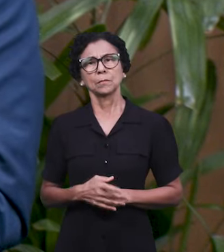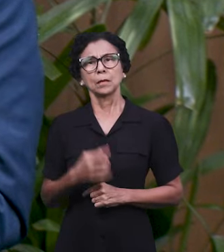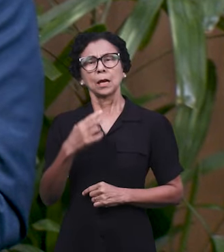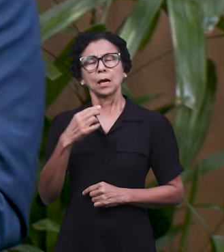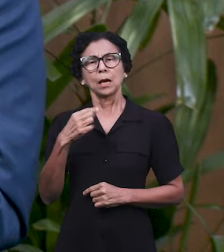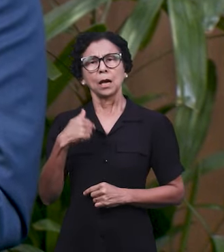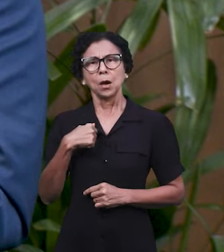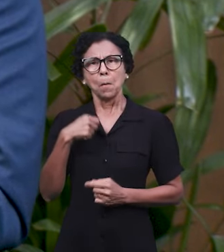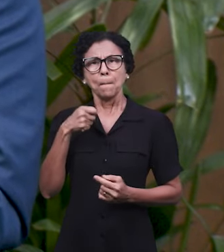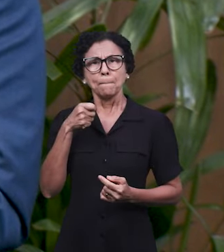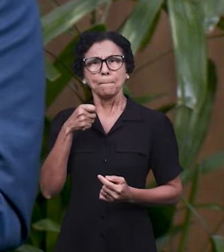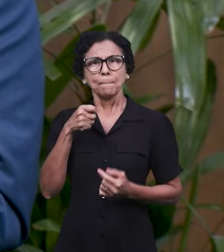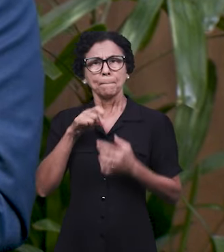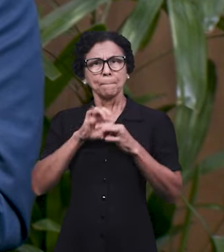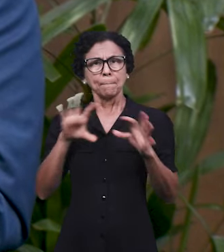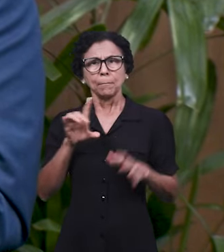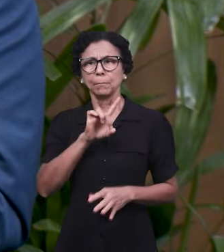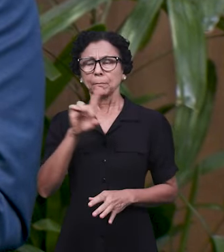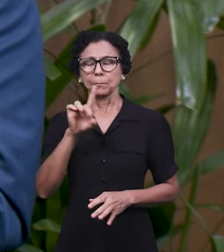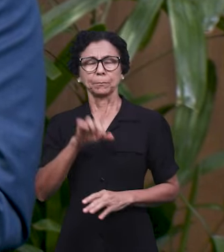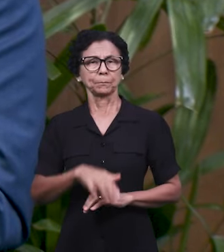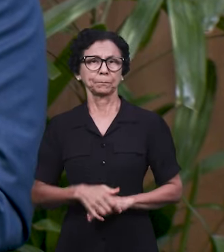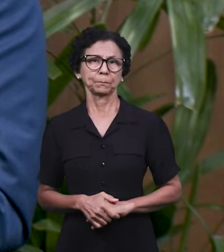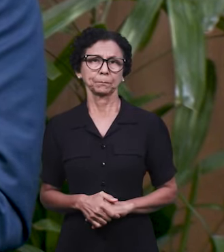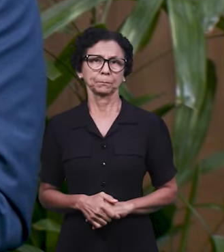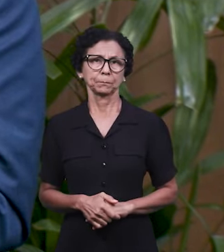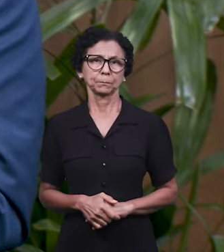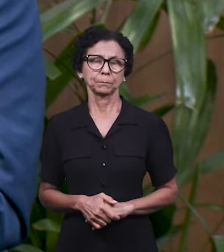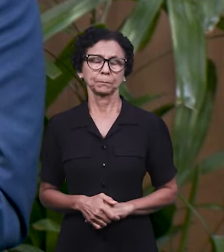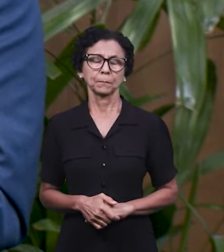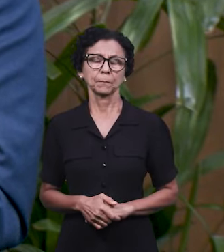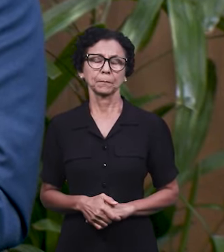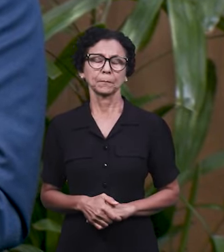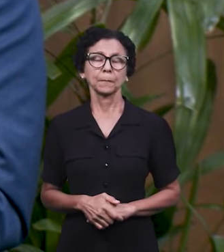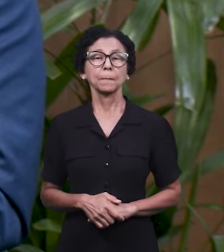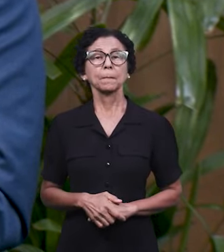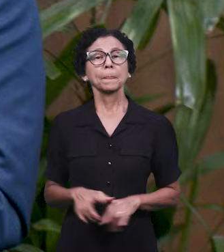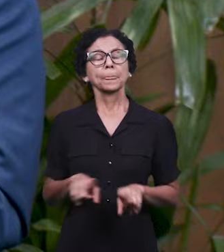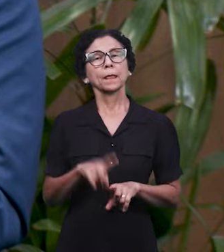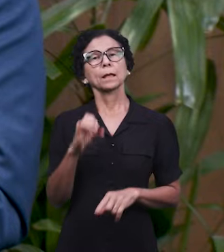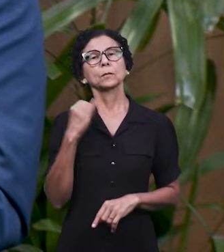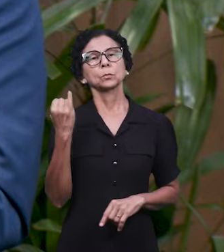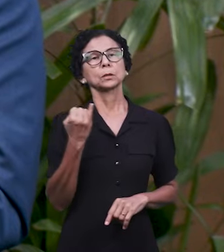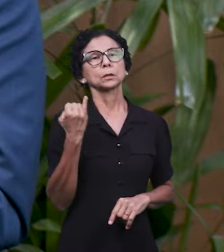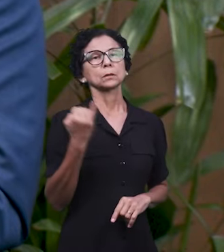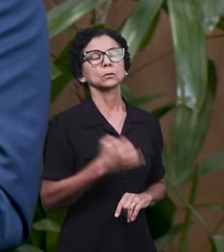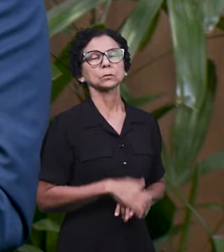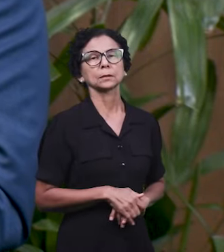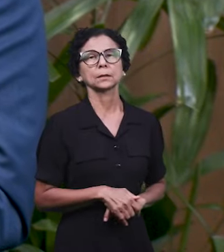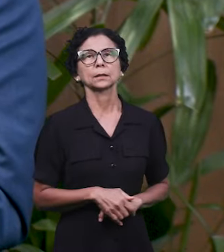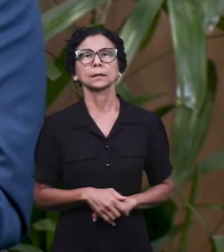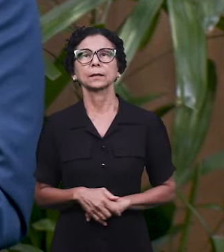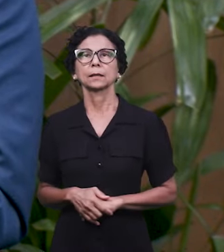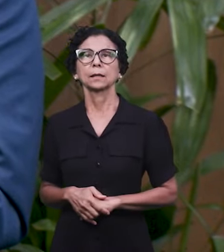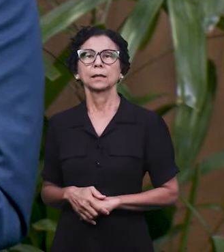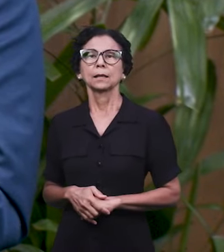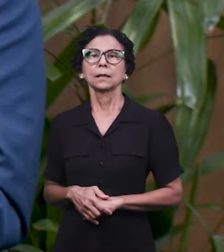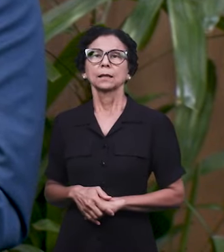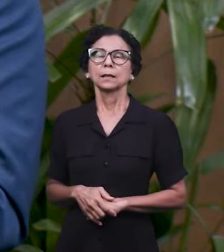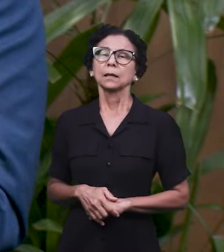é muito interessante isso que que o senhor falou inclusive D Luana eh muitas vezes é comum eh Às vezes a pessoa até na